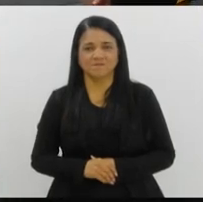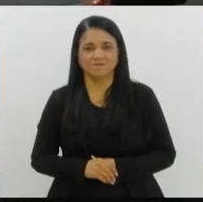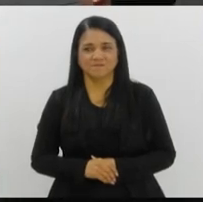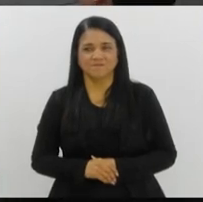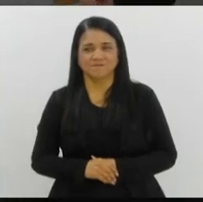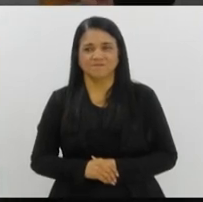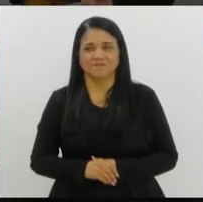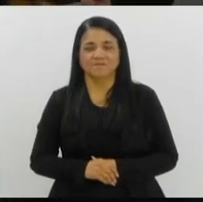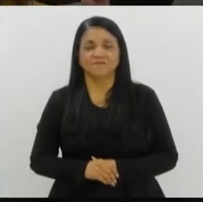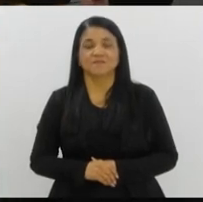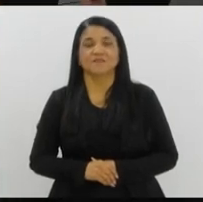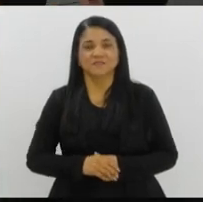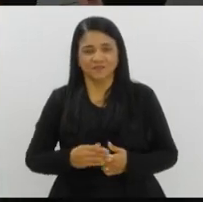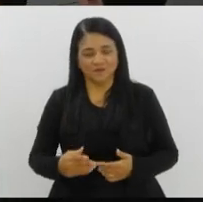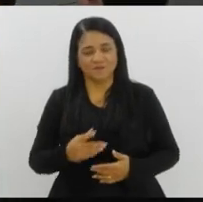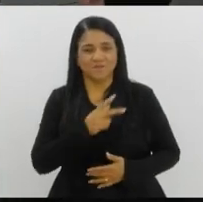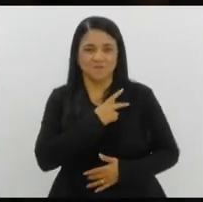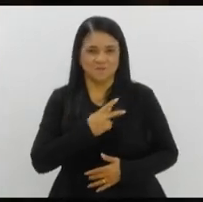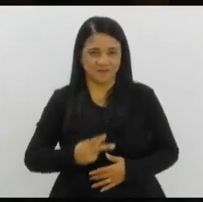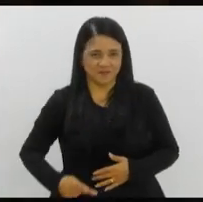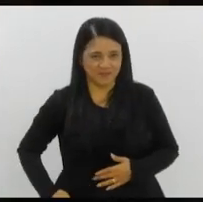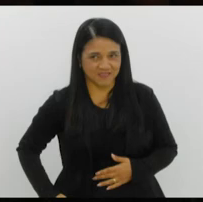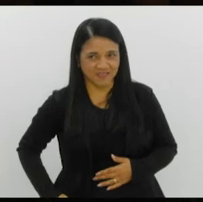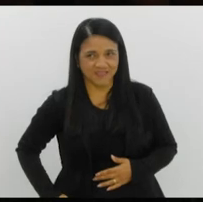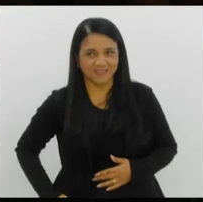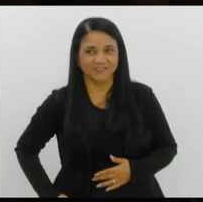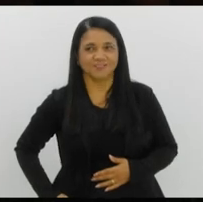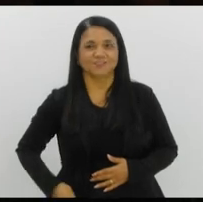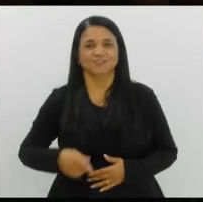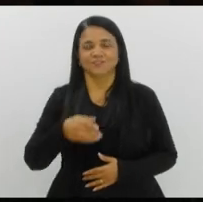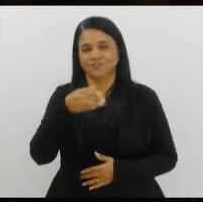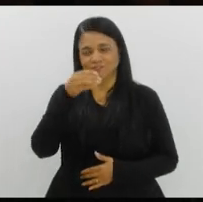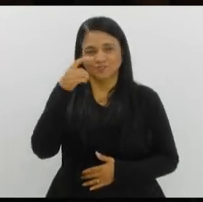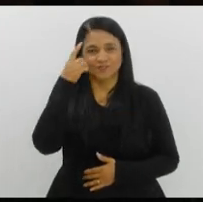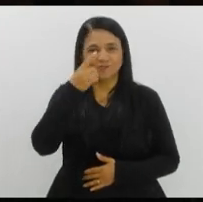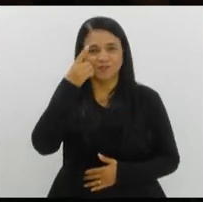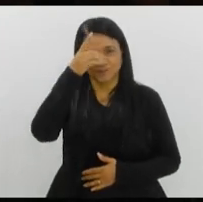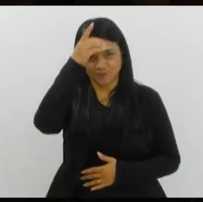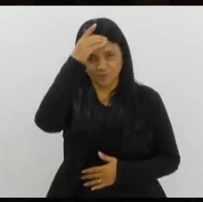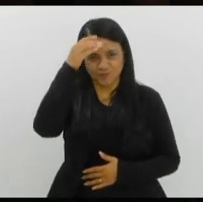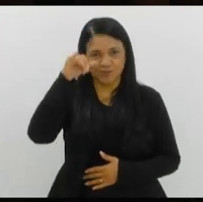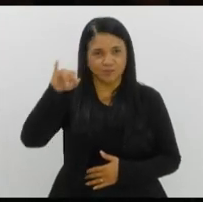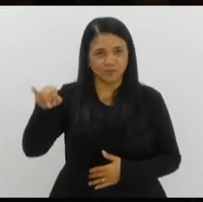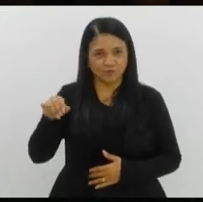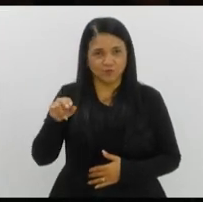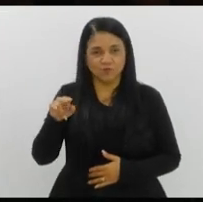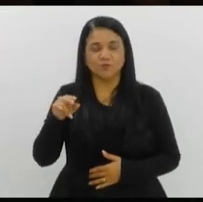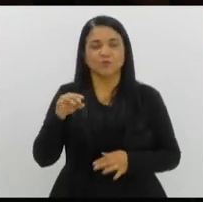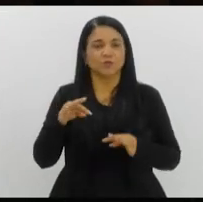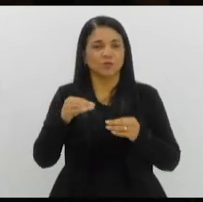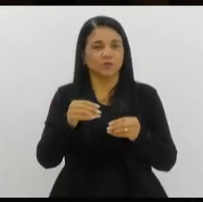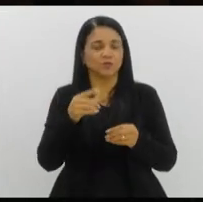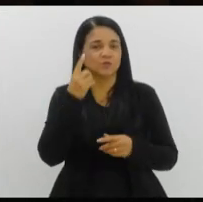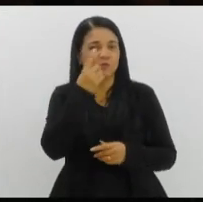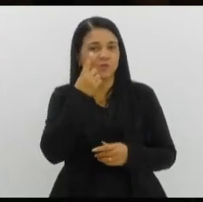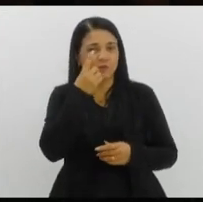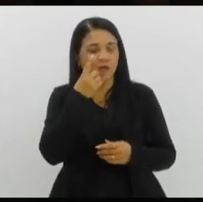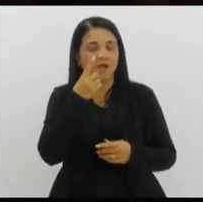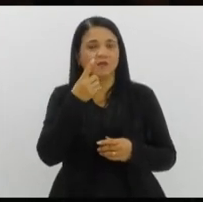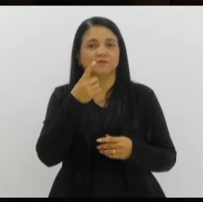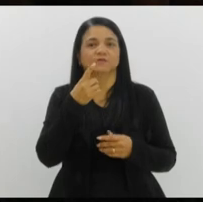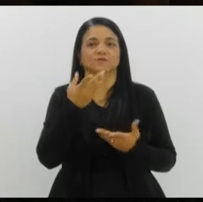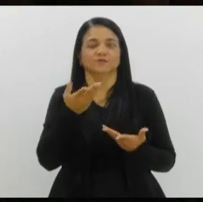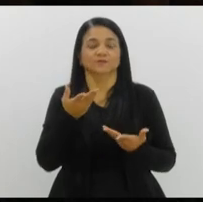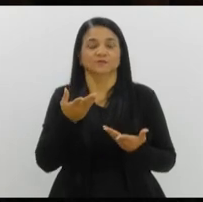5 minutos. Minha querida presidente dos trabalhos, deputado Tiaju, todos os deputados aqui ainda no plenário, os que nos ouvem, eu